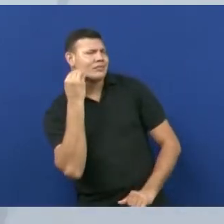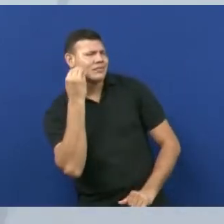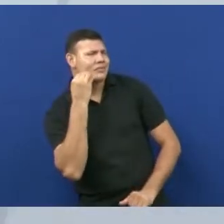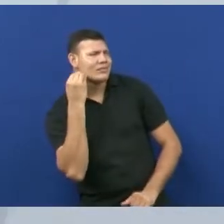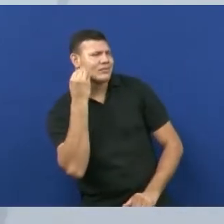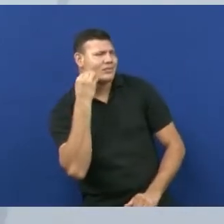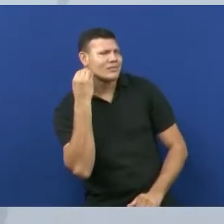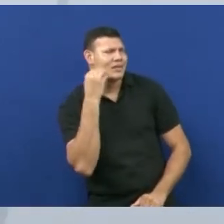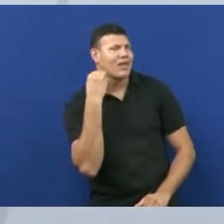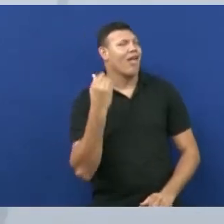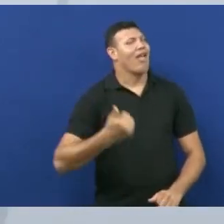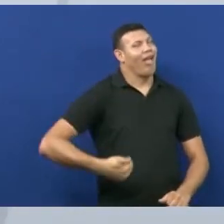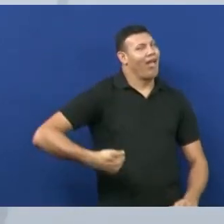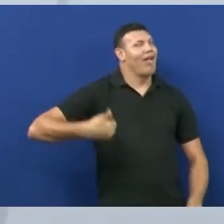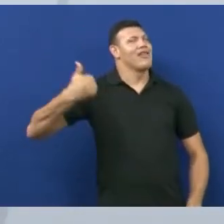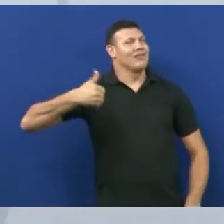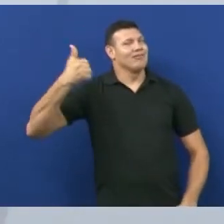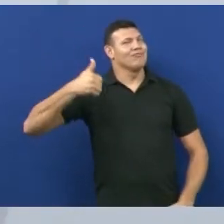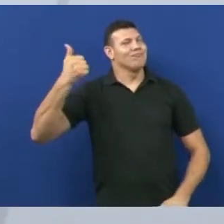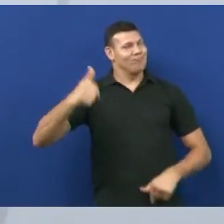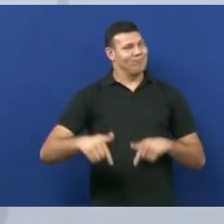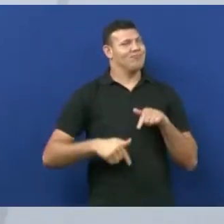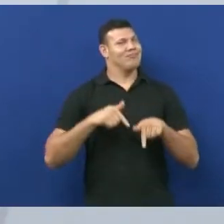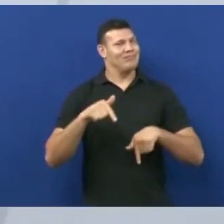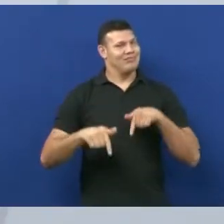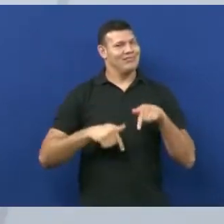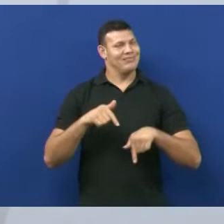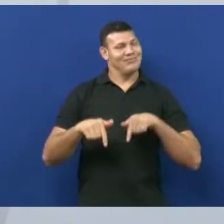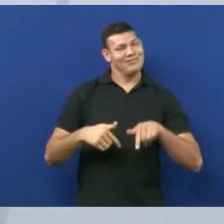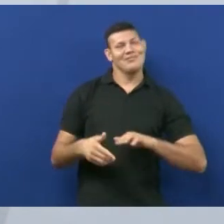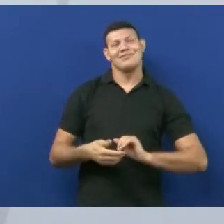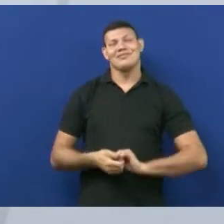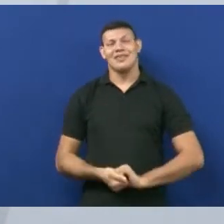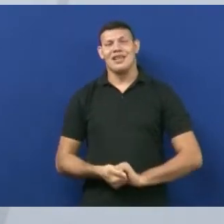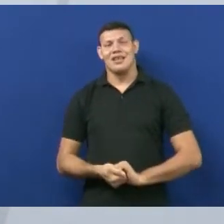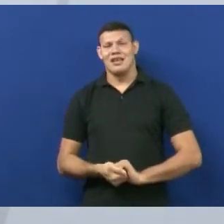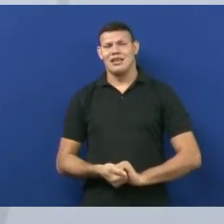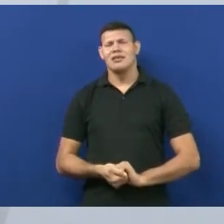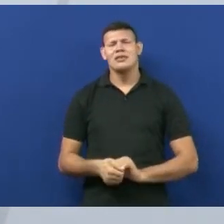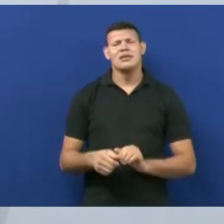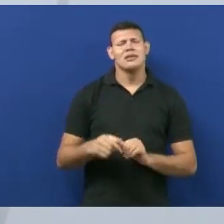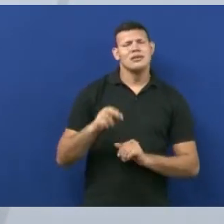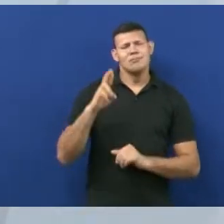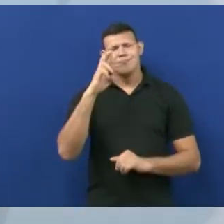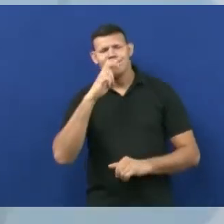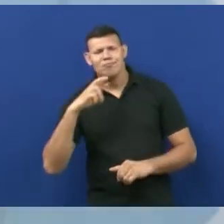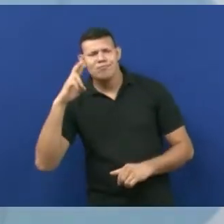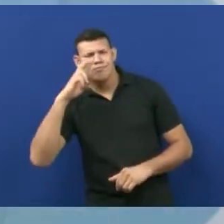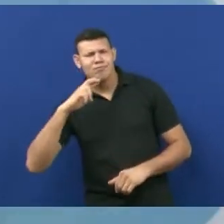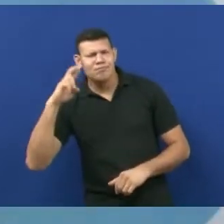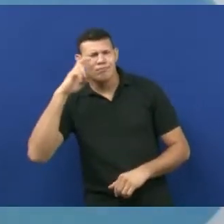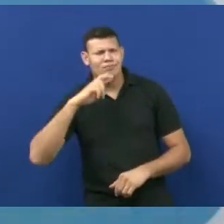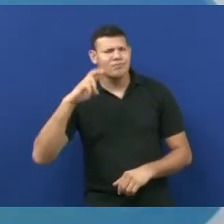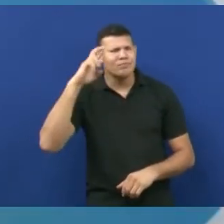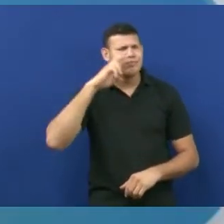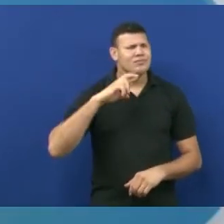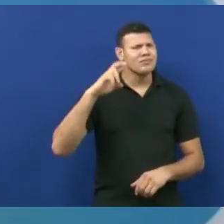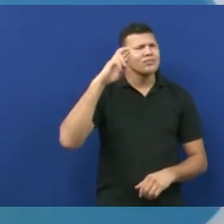os nossos primeiros químicos. Bom, através das suas observações, os químicos